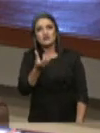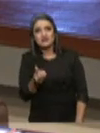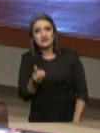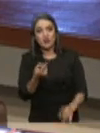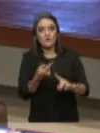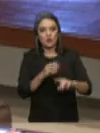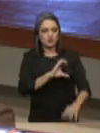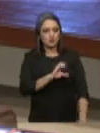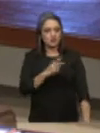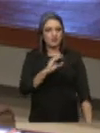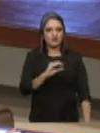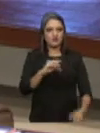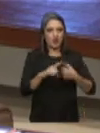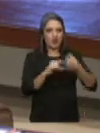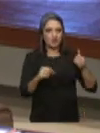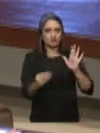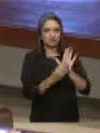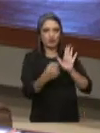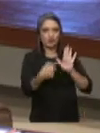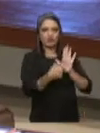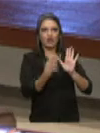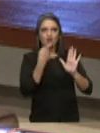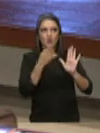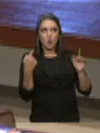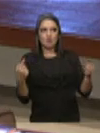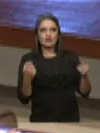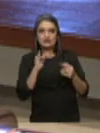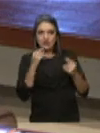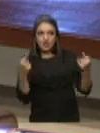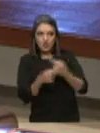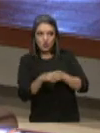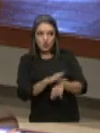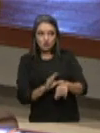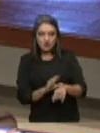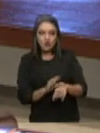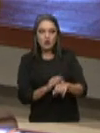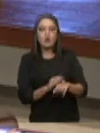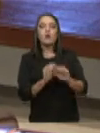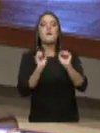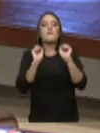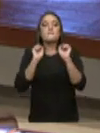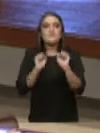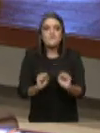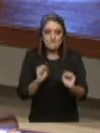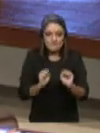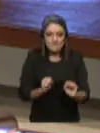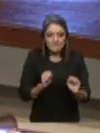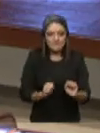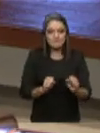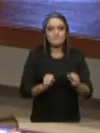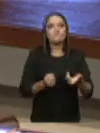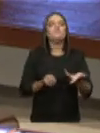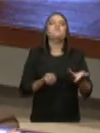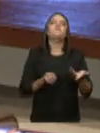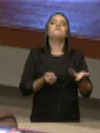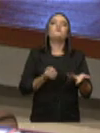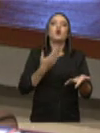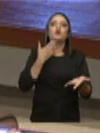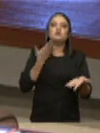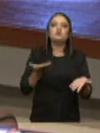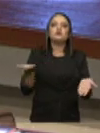no dispositivo que a declaração de constitucionalidade permitiria a propositura de uma ação decisória. Mas qual